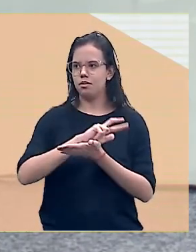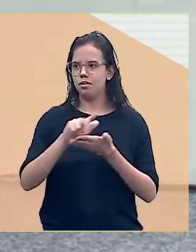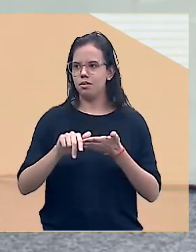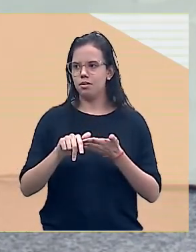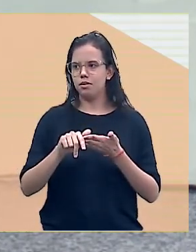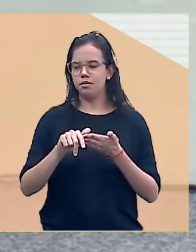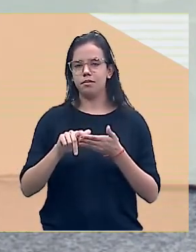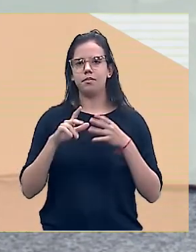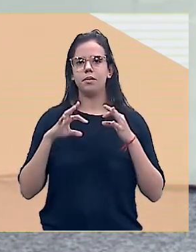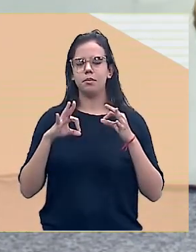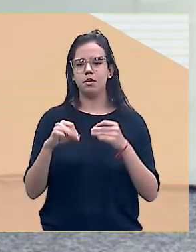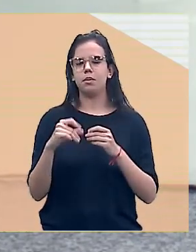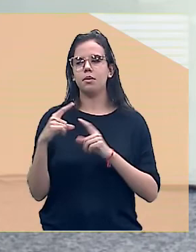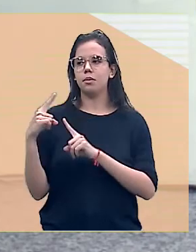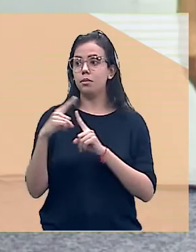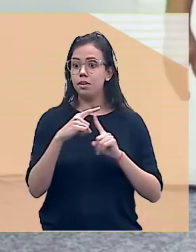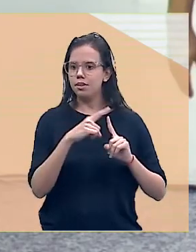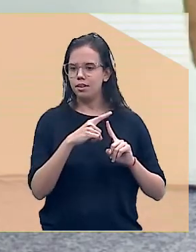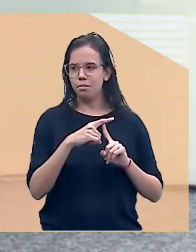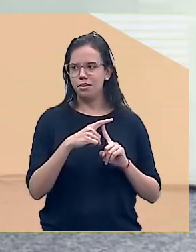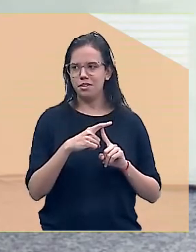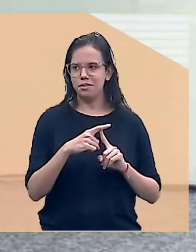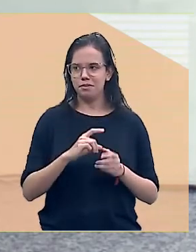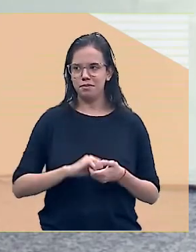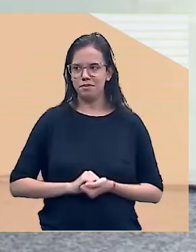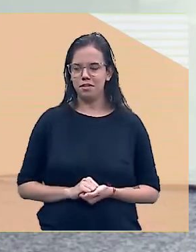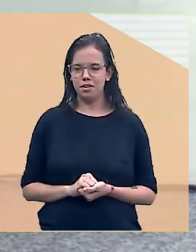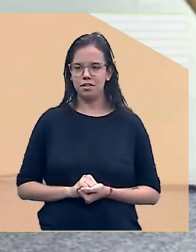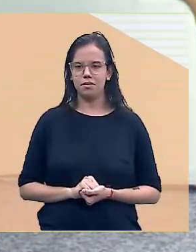todos os gostos hahaha